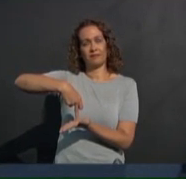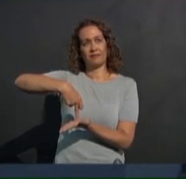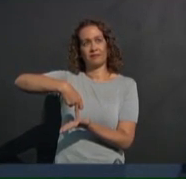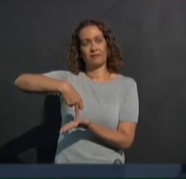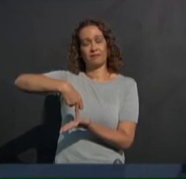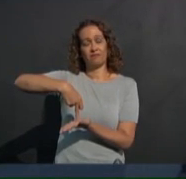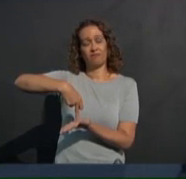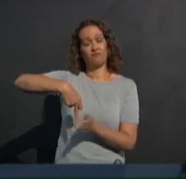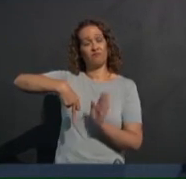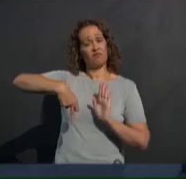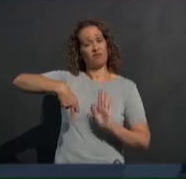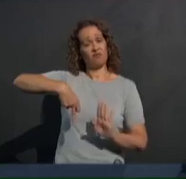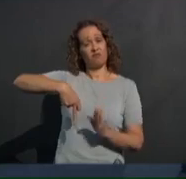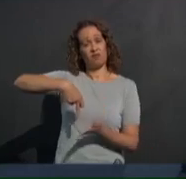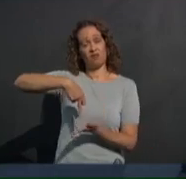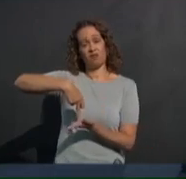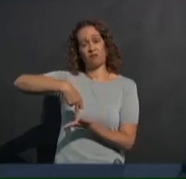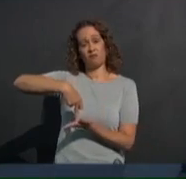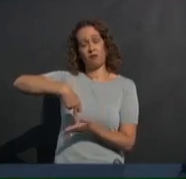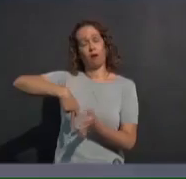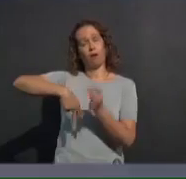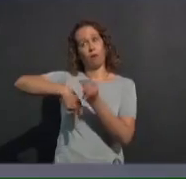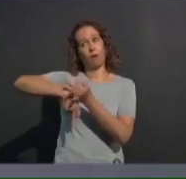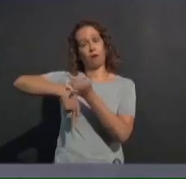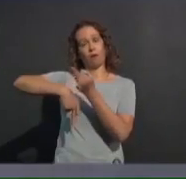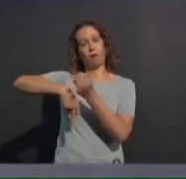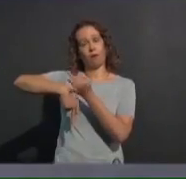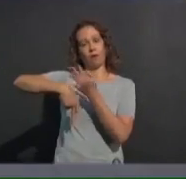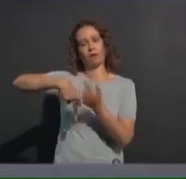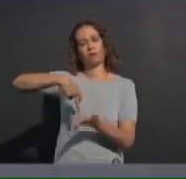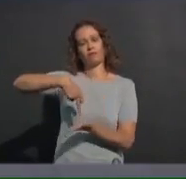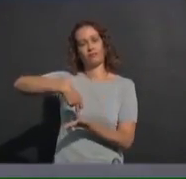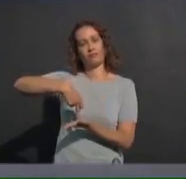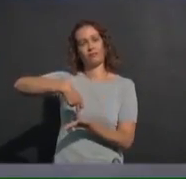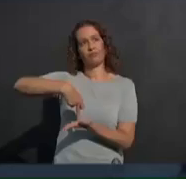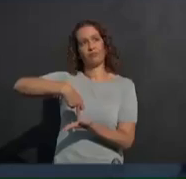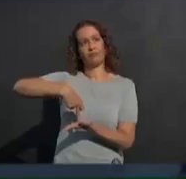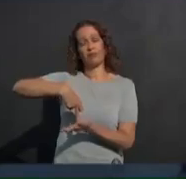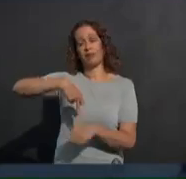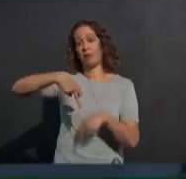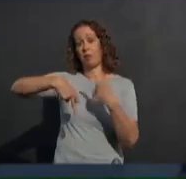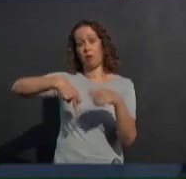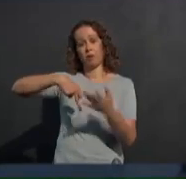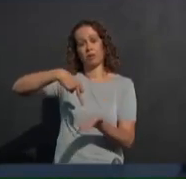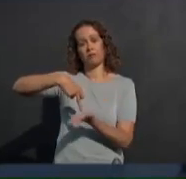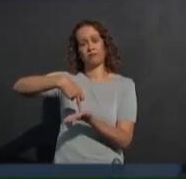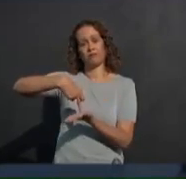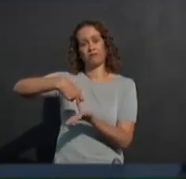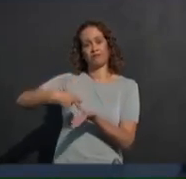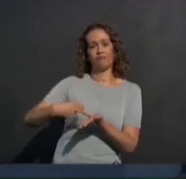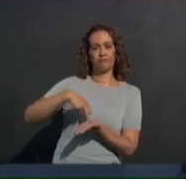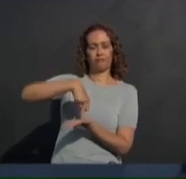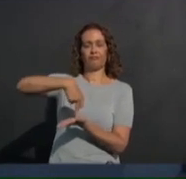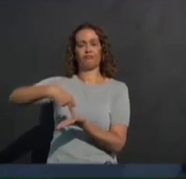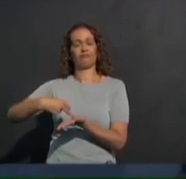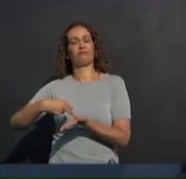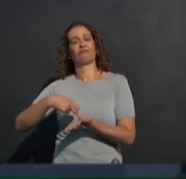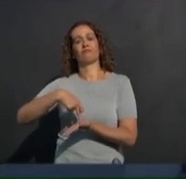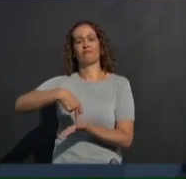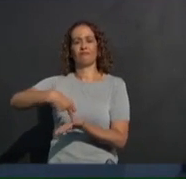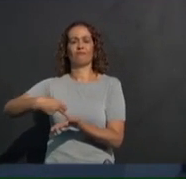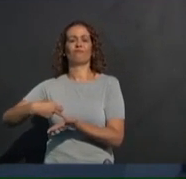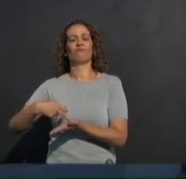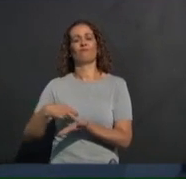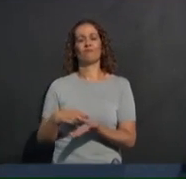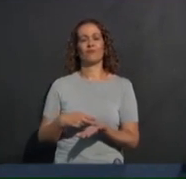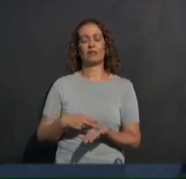Você fica, você aguenta um tempo, mas chega uma hora que você não aguenta. Que é isso? Gente que é